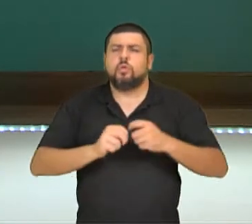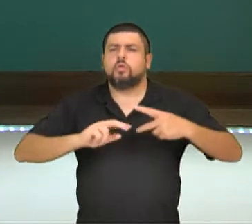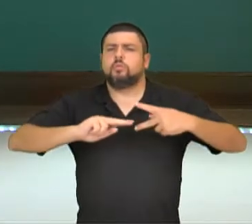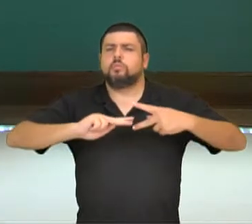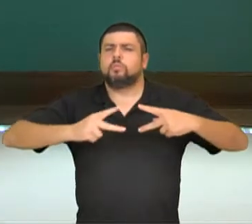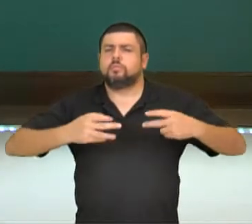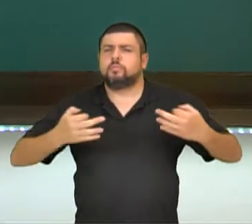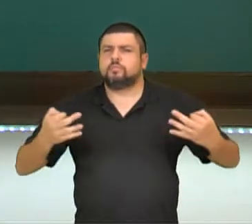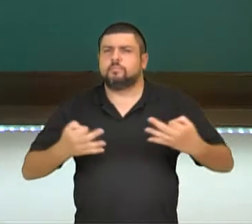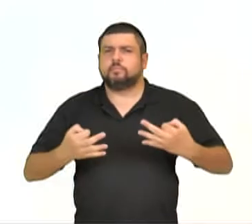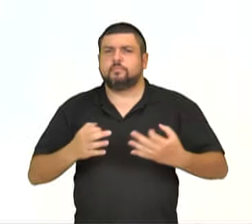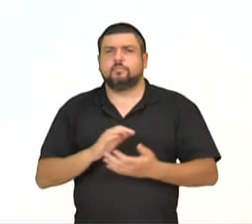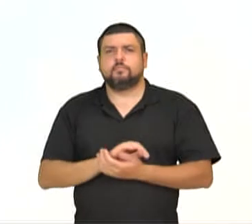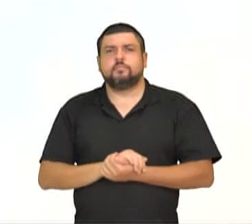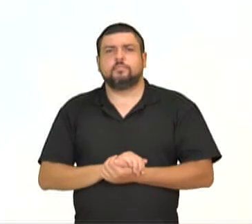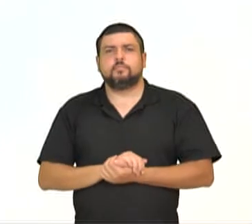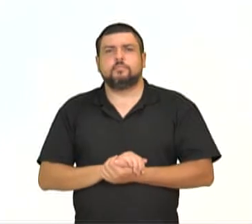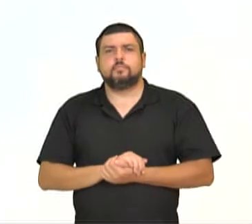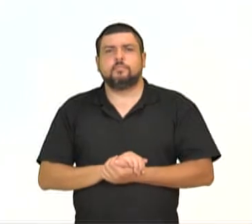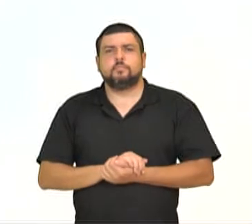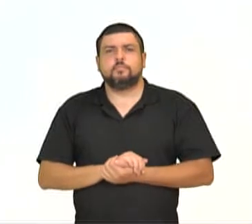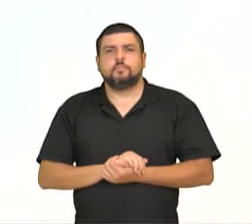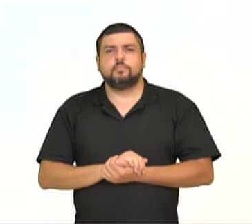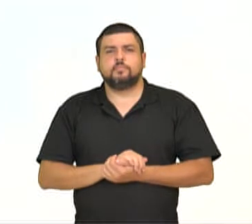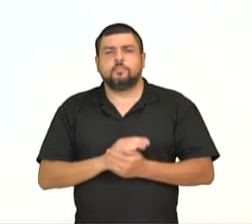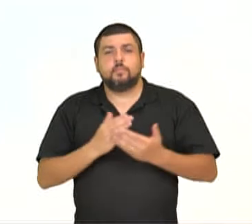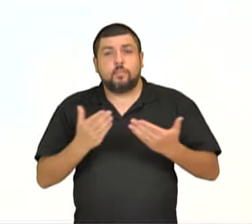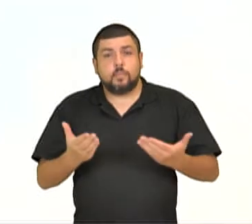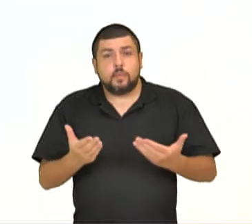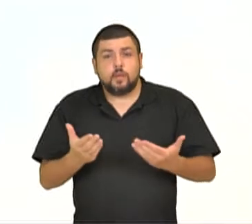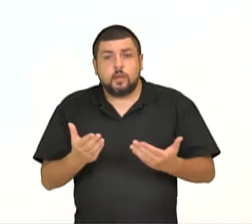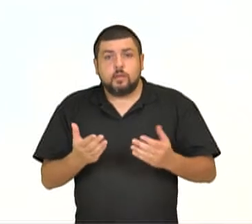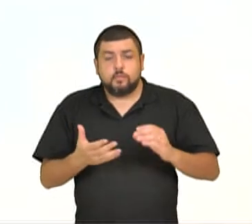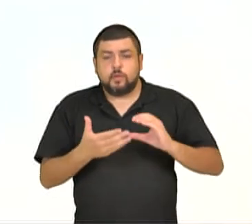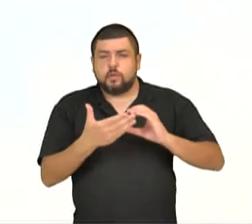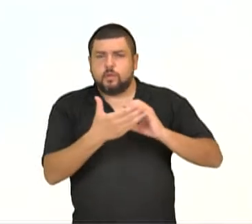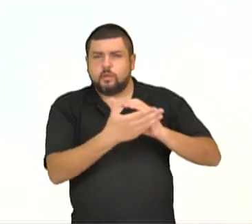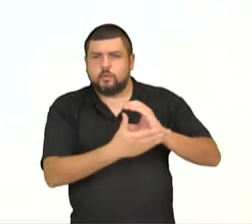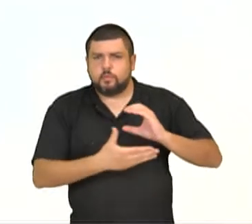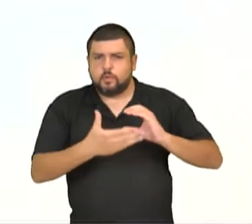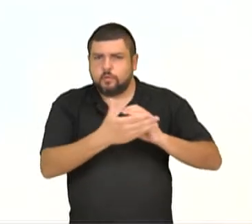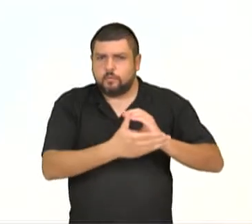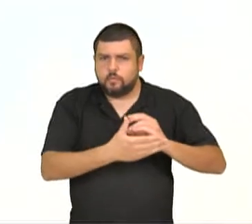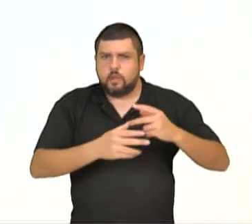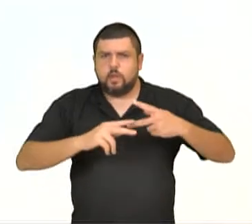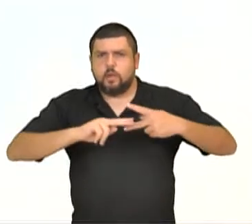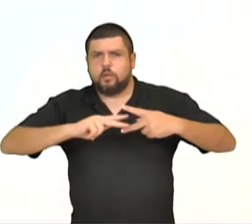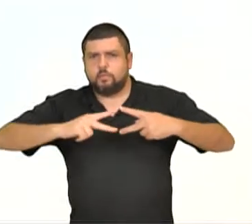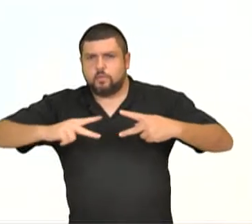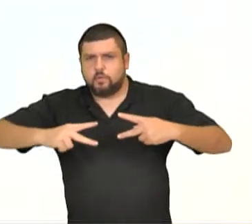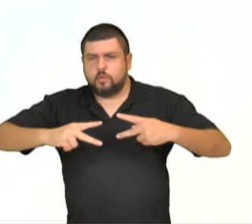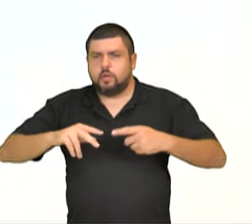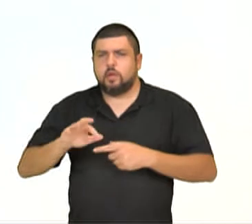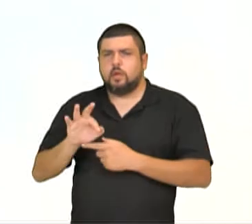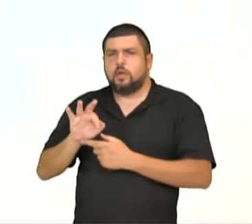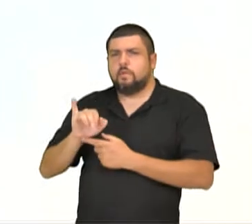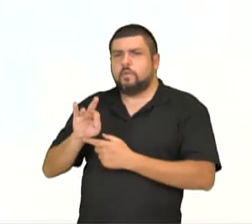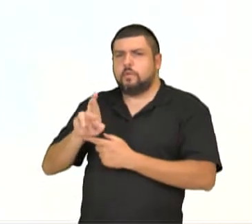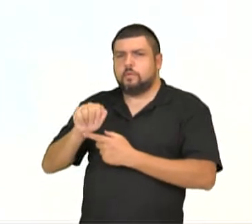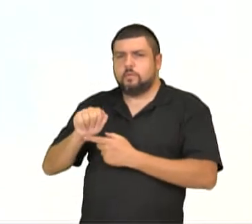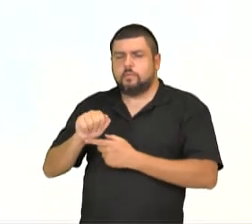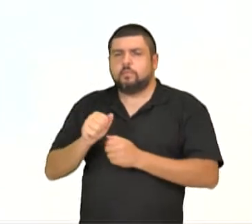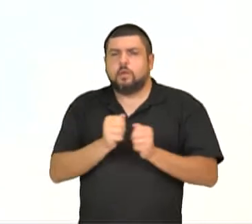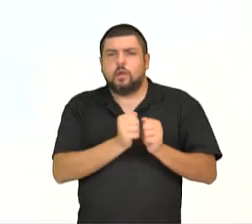excelente qualidade. Por conta da composição rica em carboidratos, proteínas e fibras, o arroz com